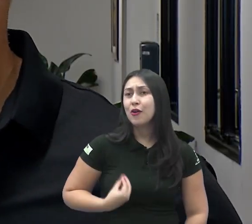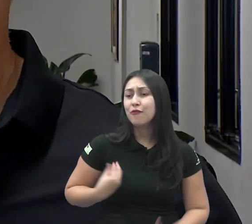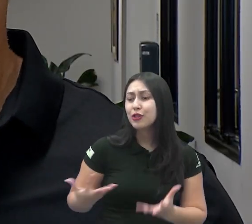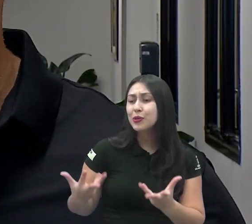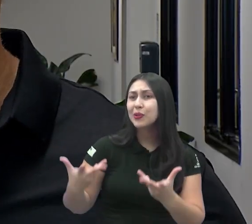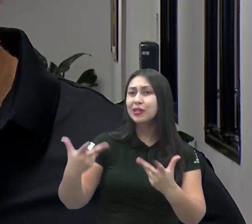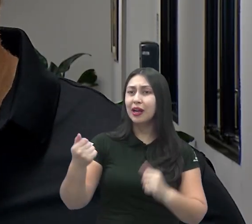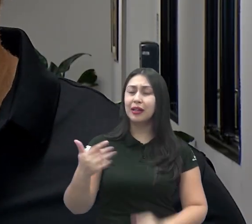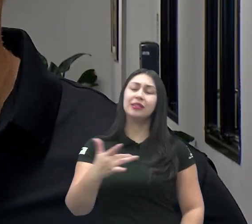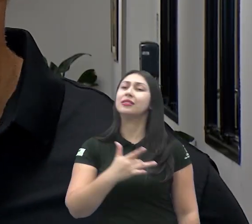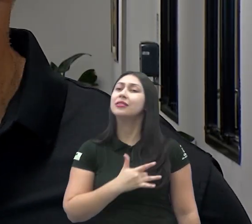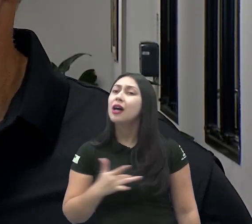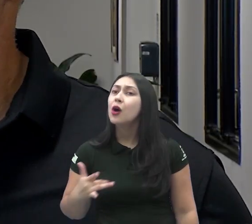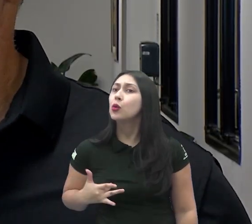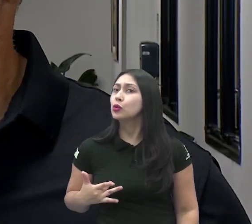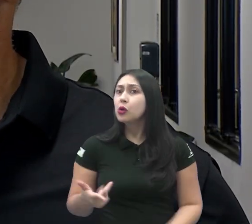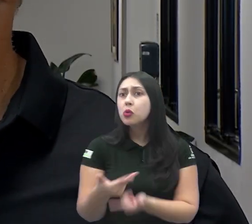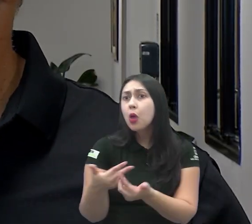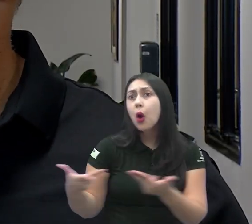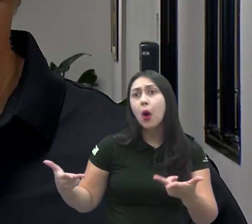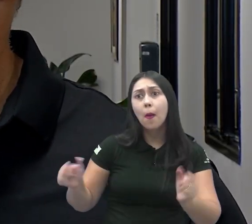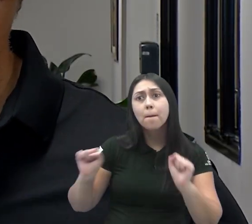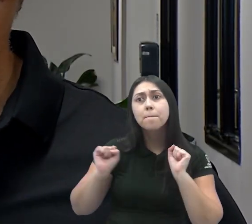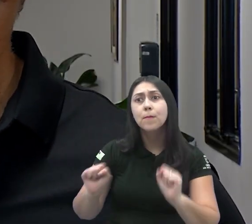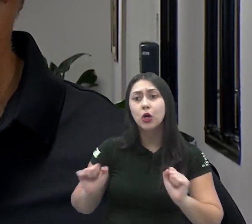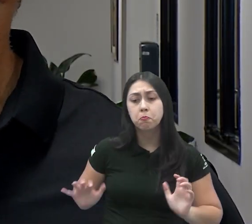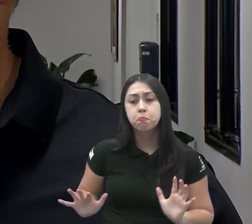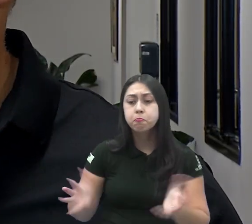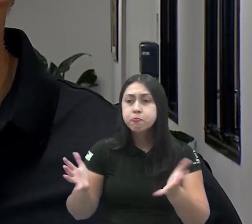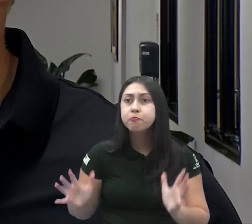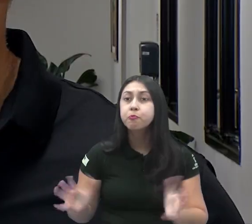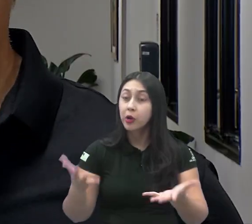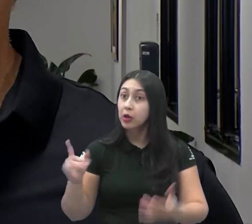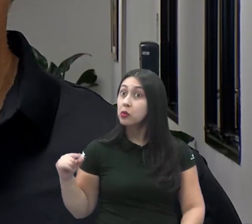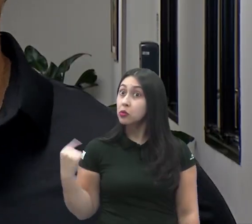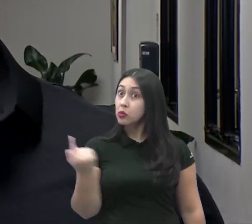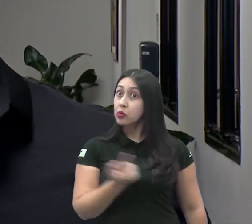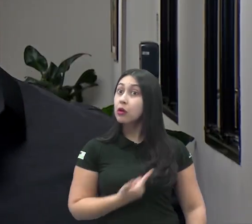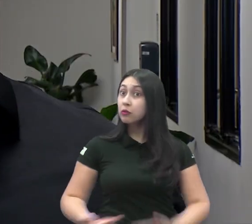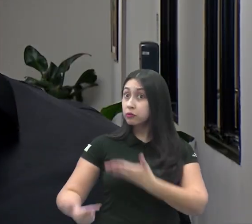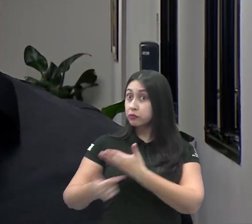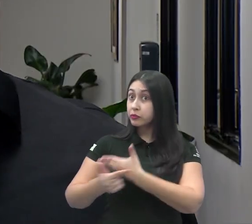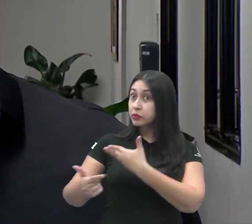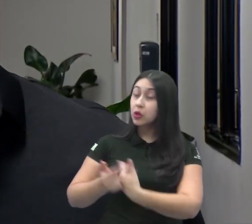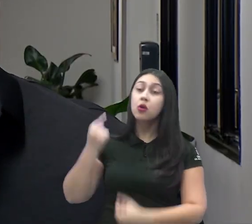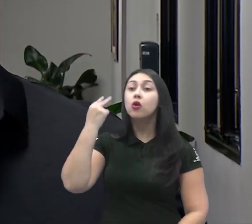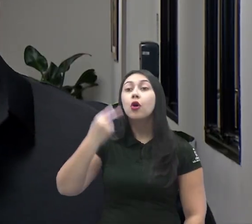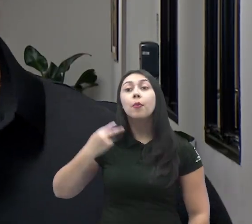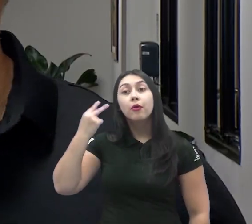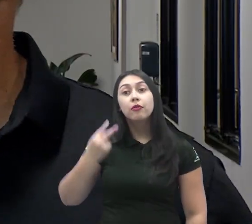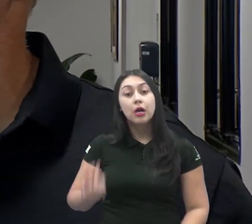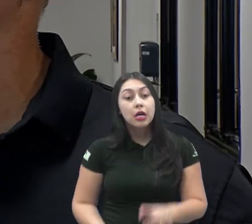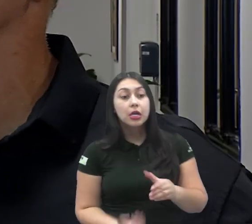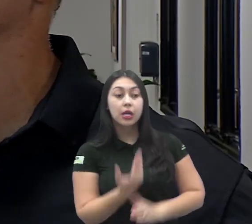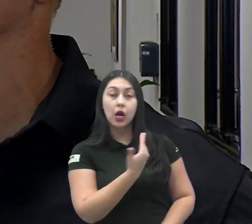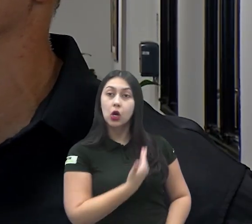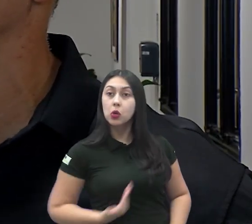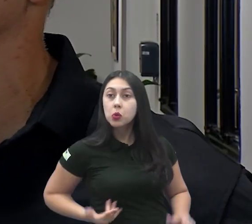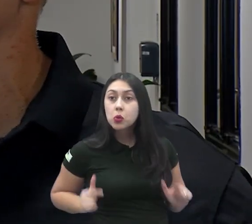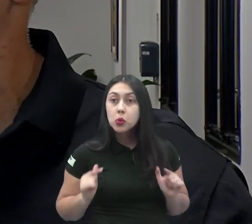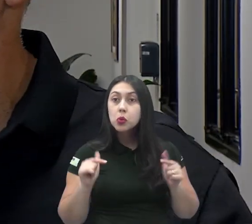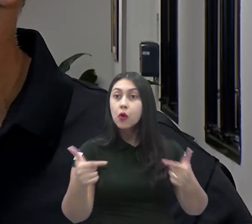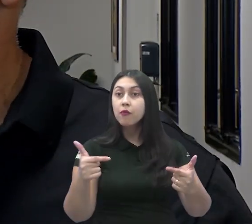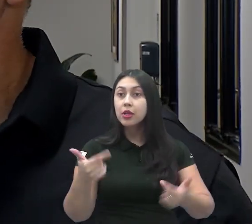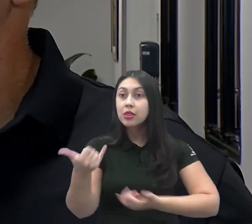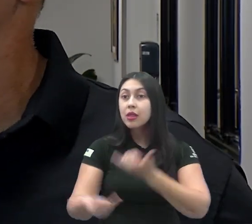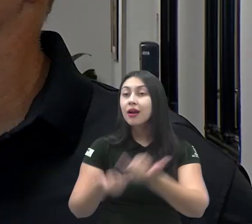vida, lazer é saúde, né? Tudo que pode se promover, e é a função do poder público, o executivo, promover políticas públicas